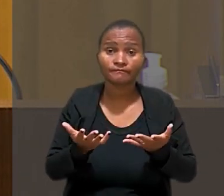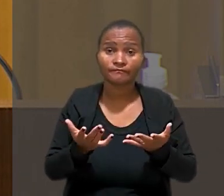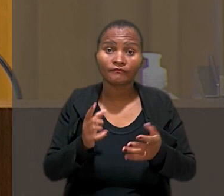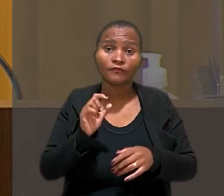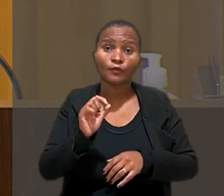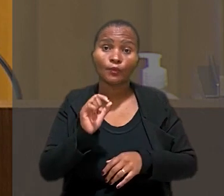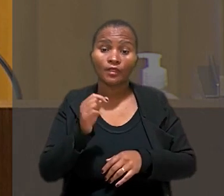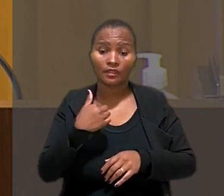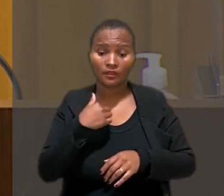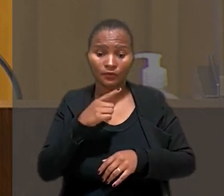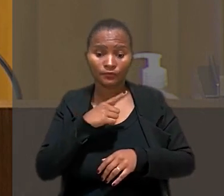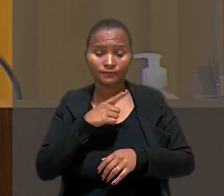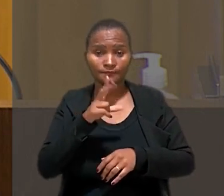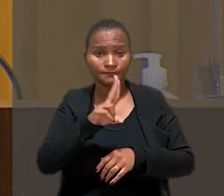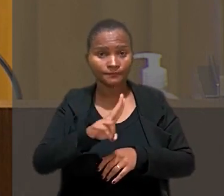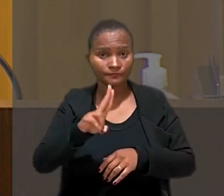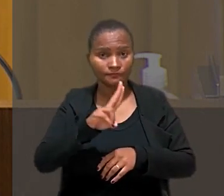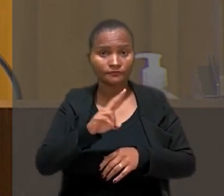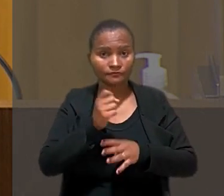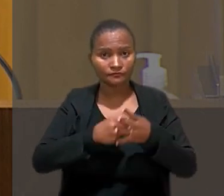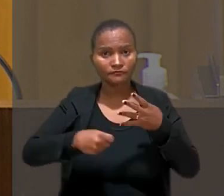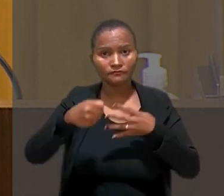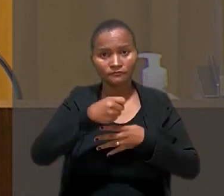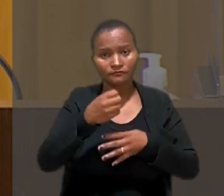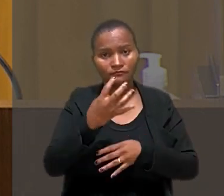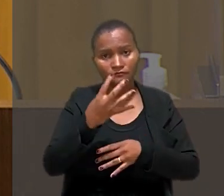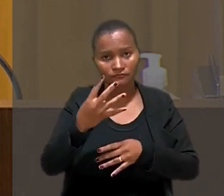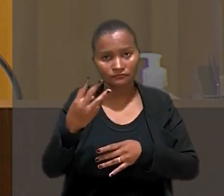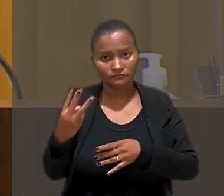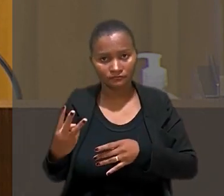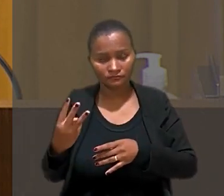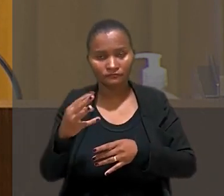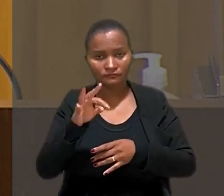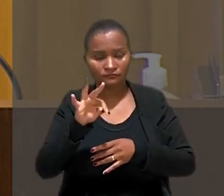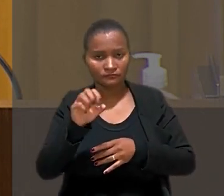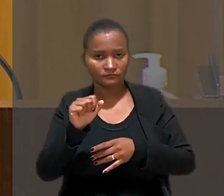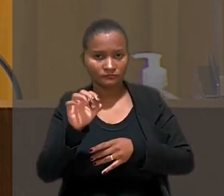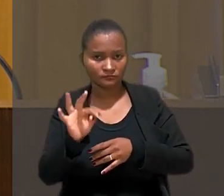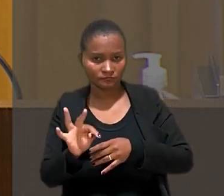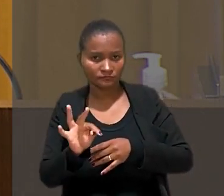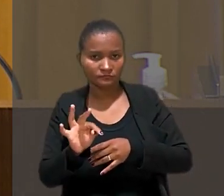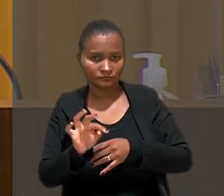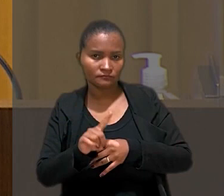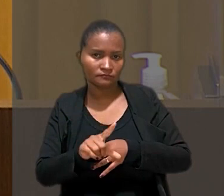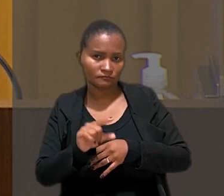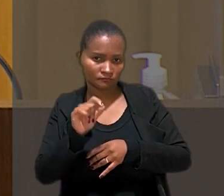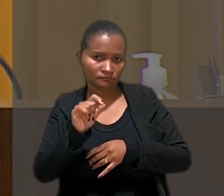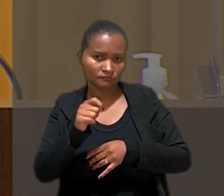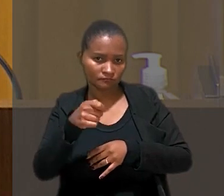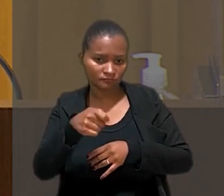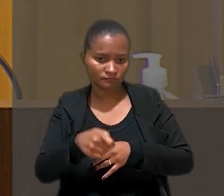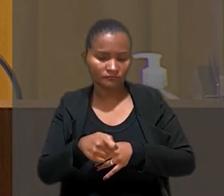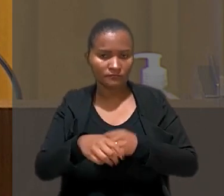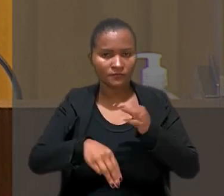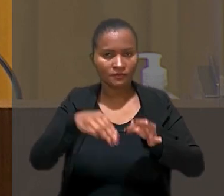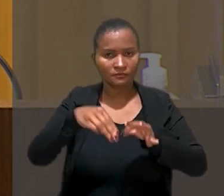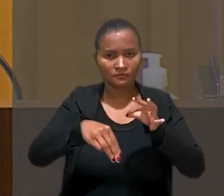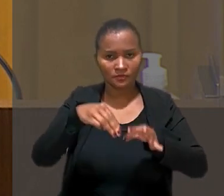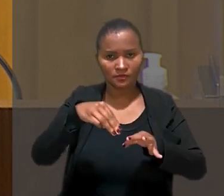Daí, porque tenho por aplicável ao caso a súmula 443 do TST, tal como decidido pela